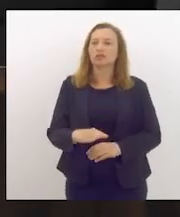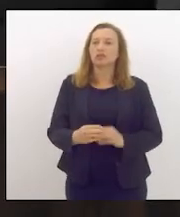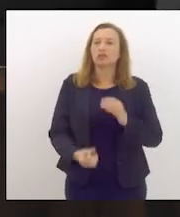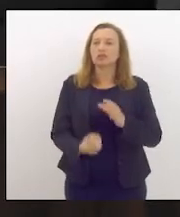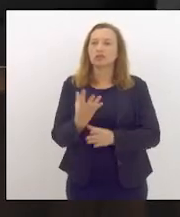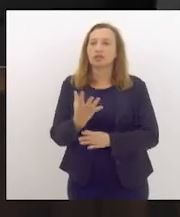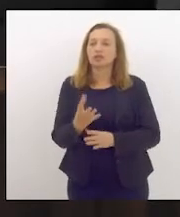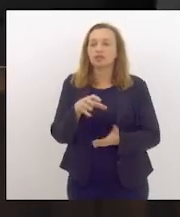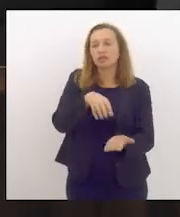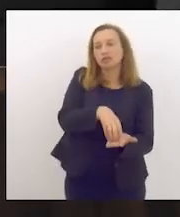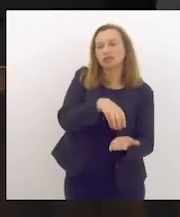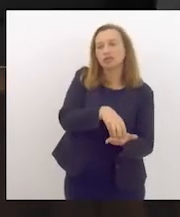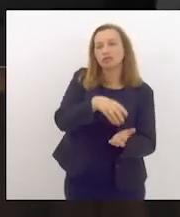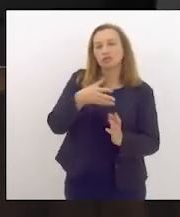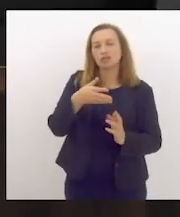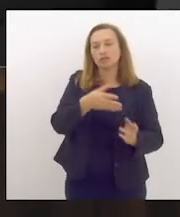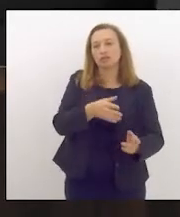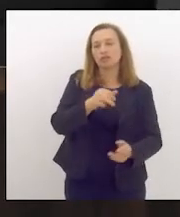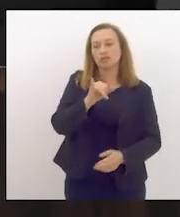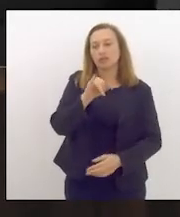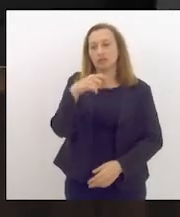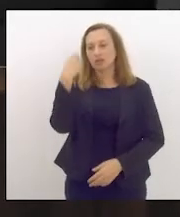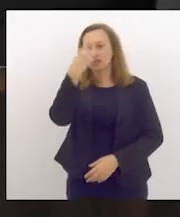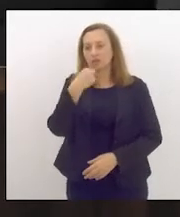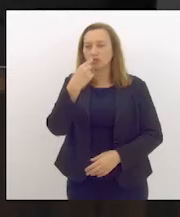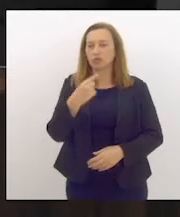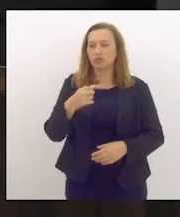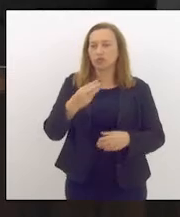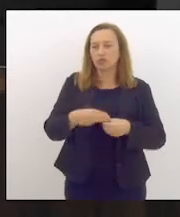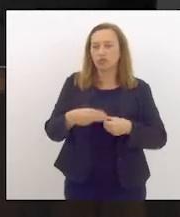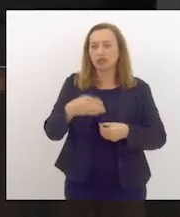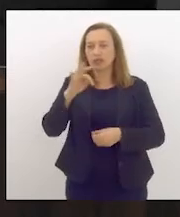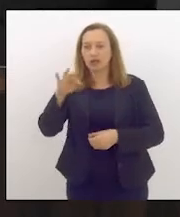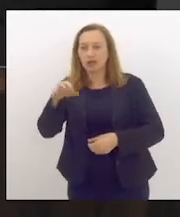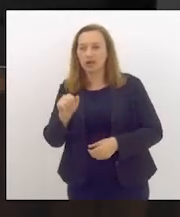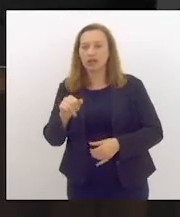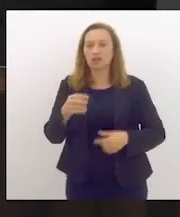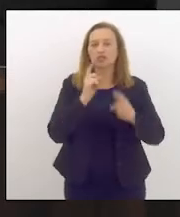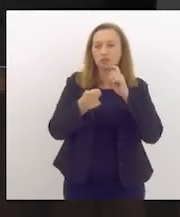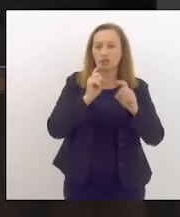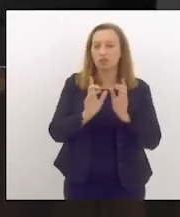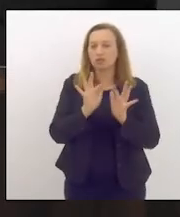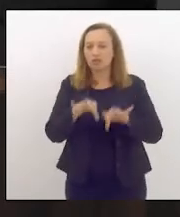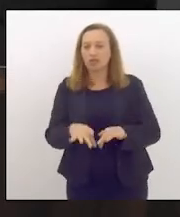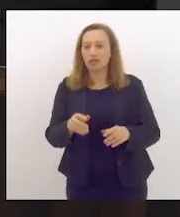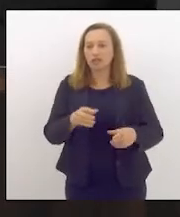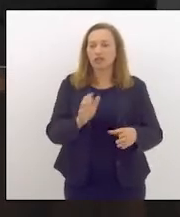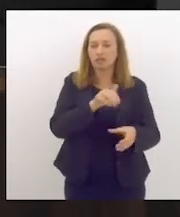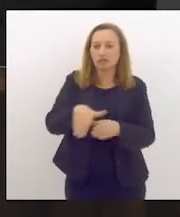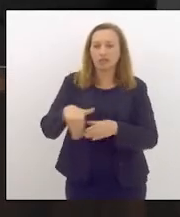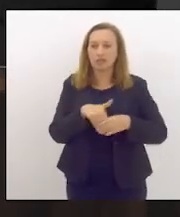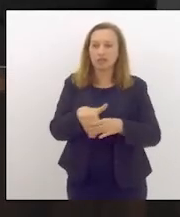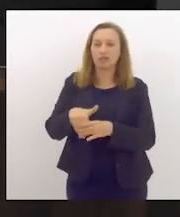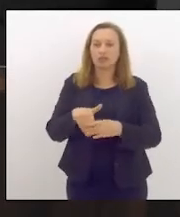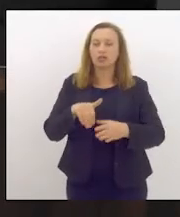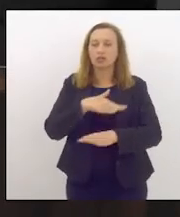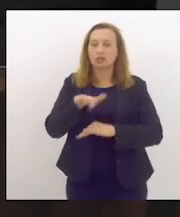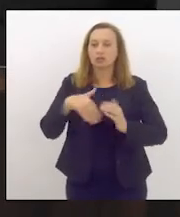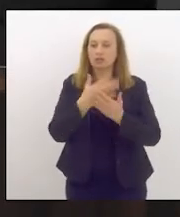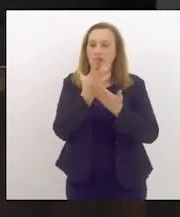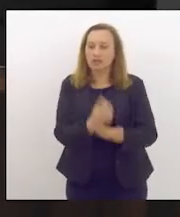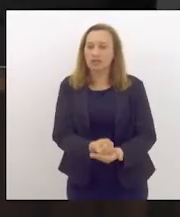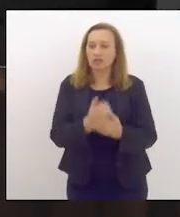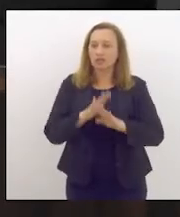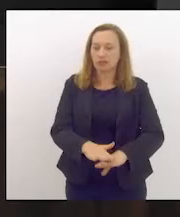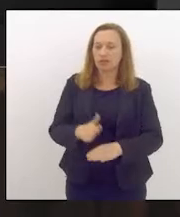sobre a criação do centro de imagens no município de Itaguaí em excursão na venda que Queira discutir encerrada a discussão e votação se eu tiver